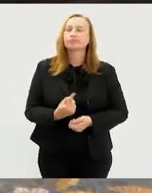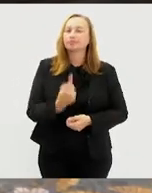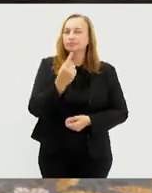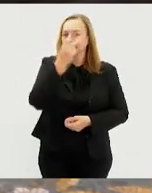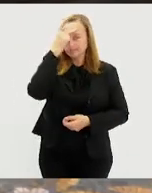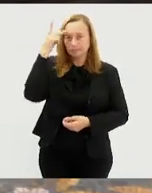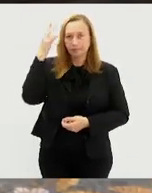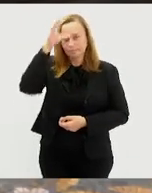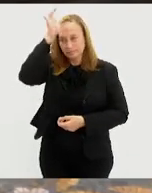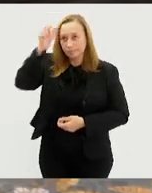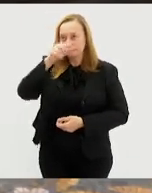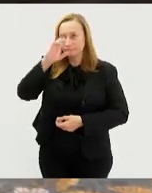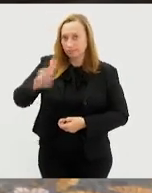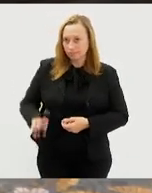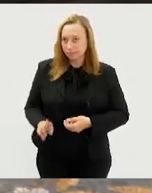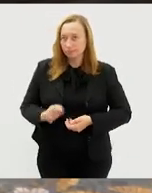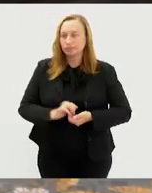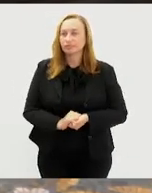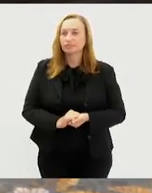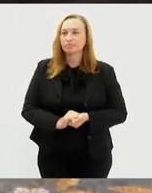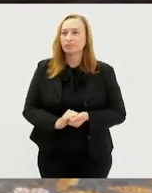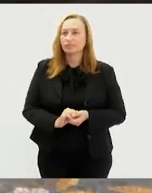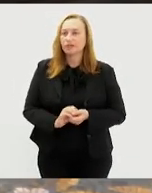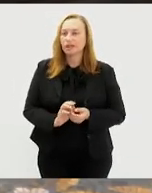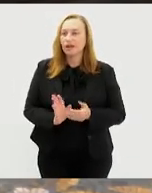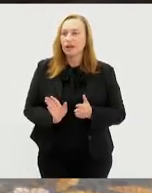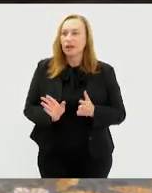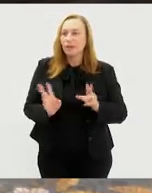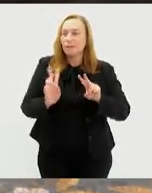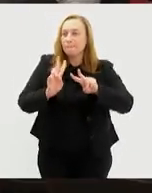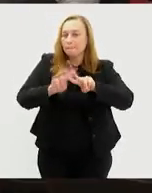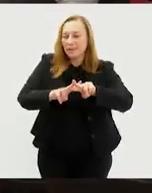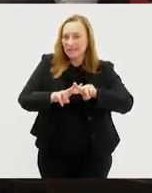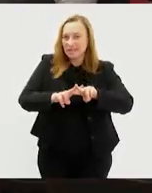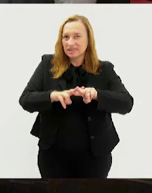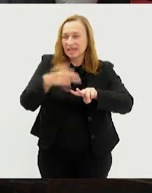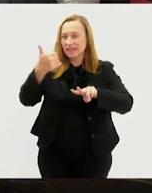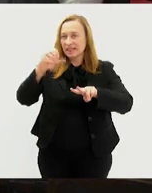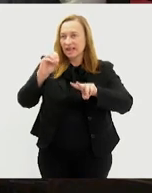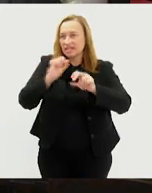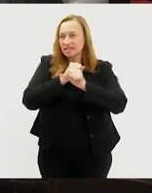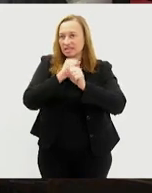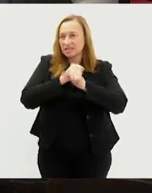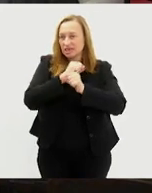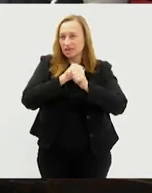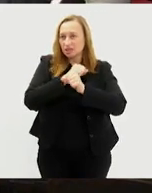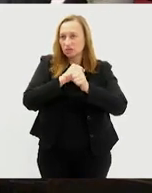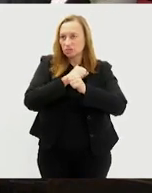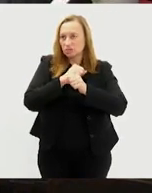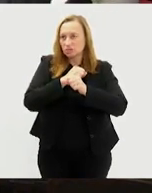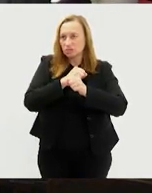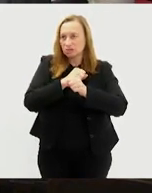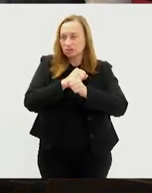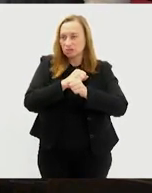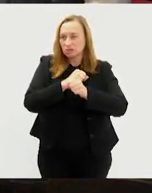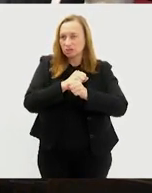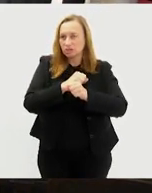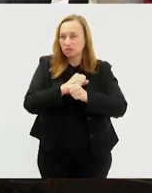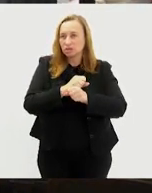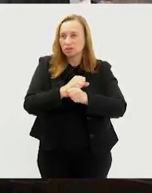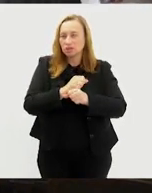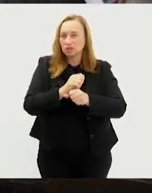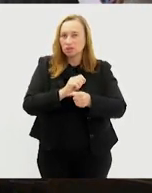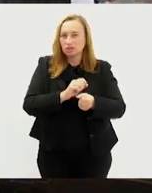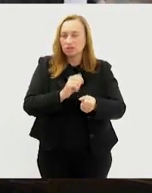não ficar aprisionada 10 anos recebendo choque sem vida social